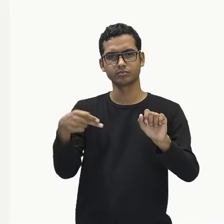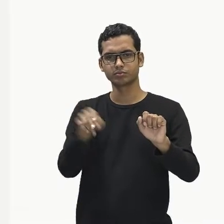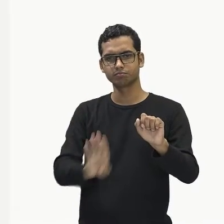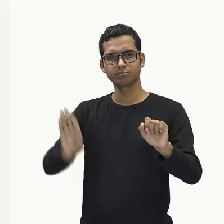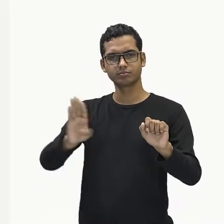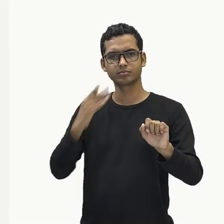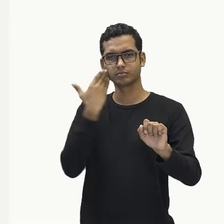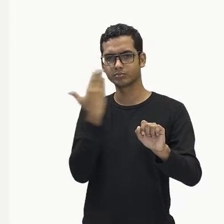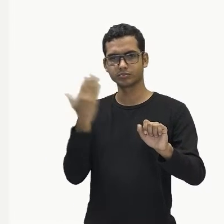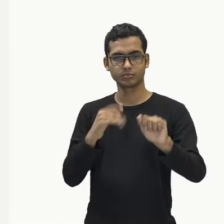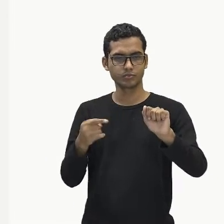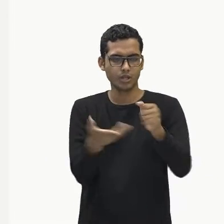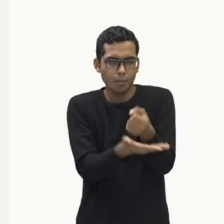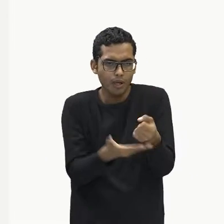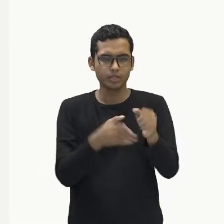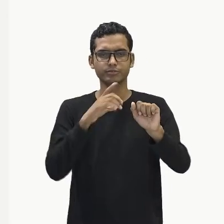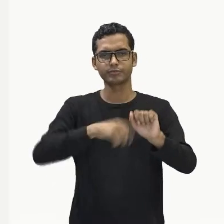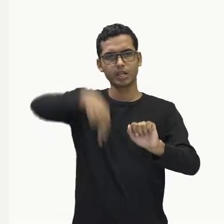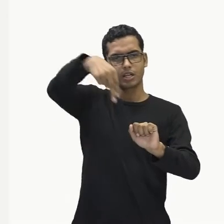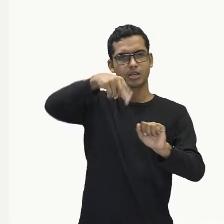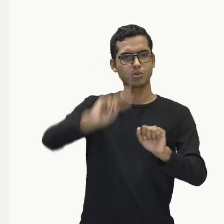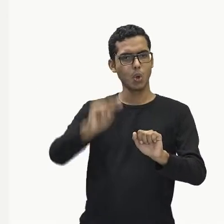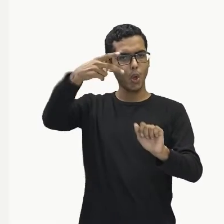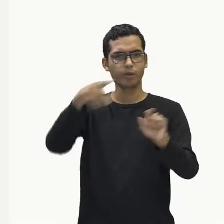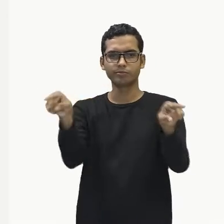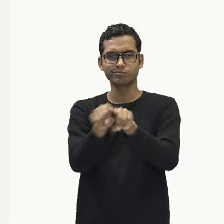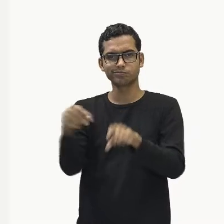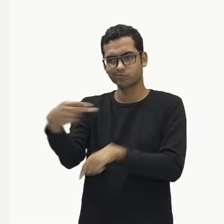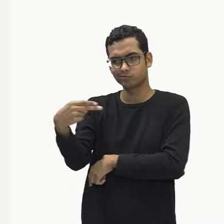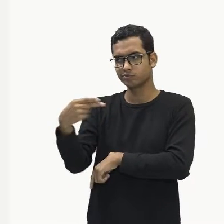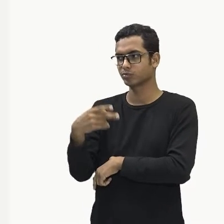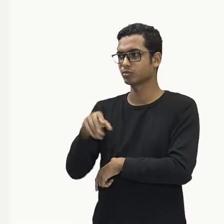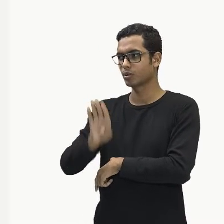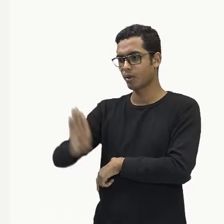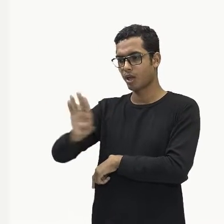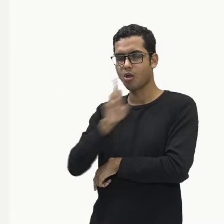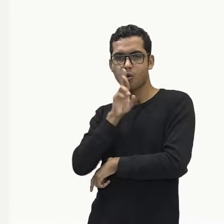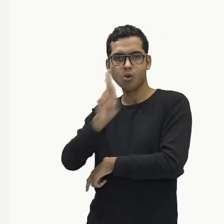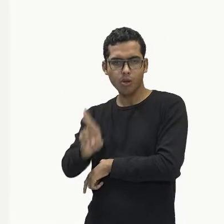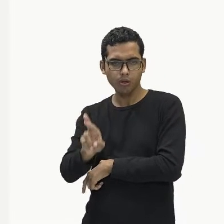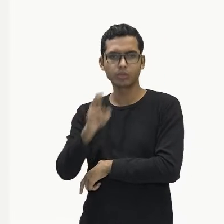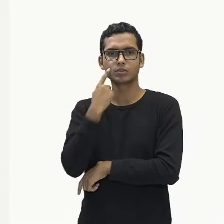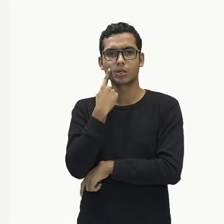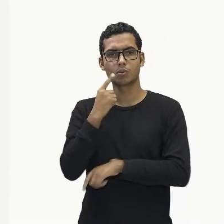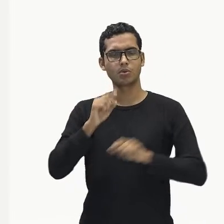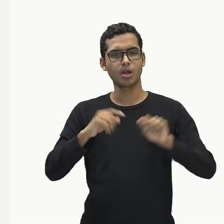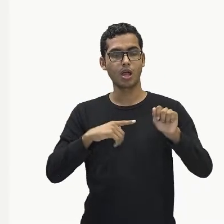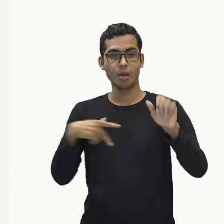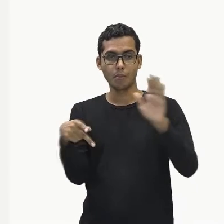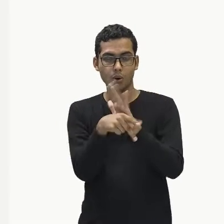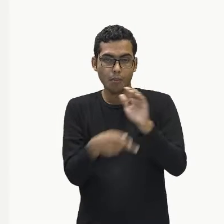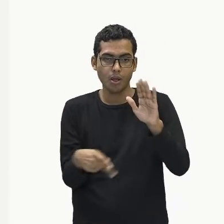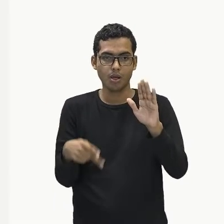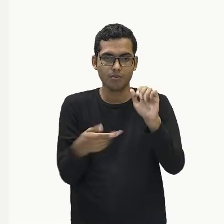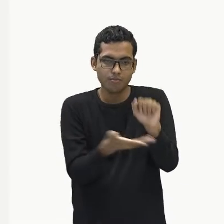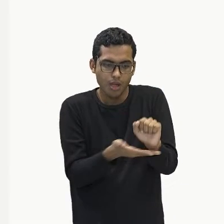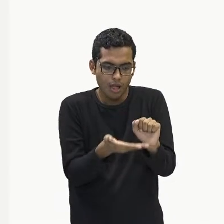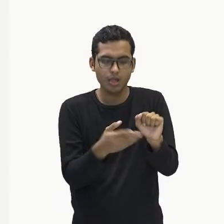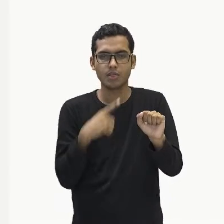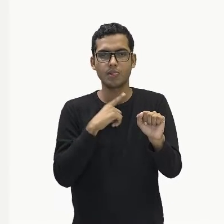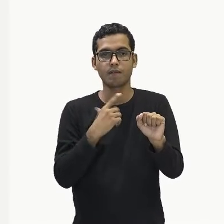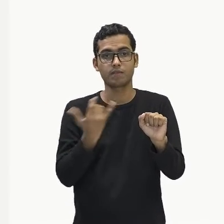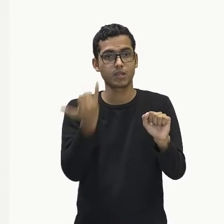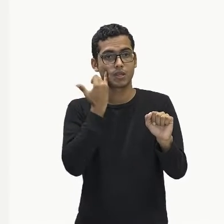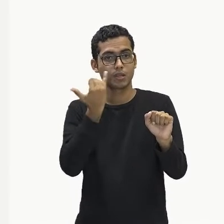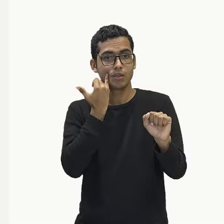dizer, que nos informa quantas vezes a base tem que se repetir e multiplicar por ela mesma, e B é o